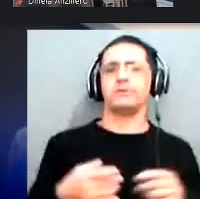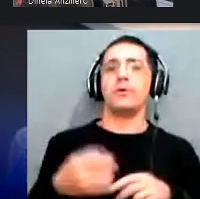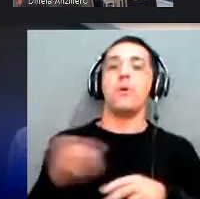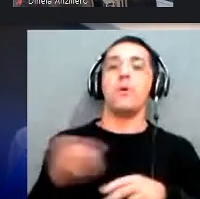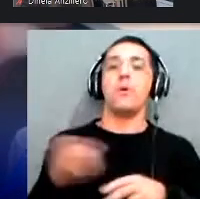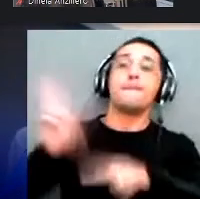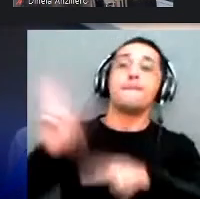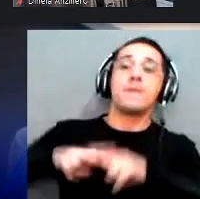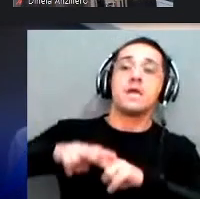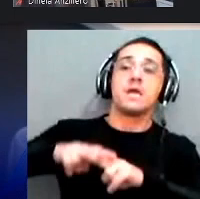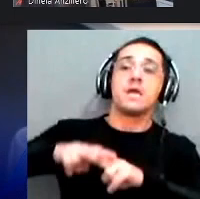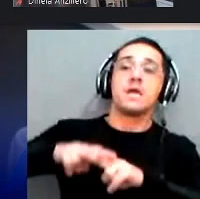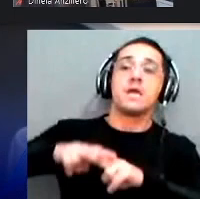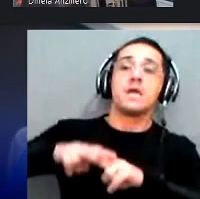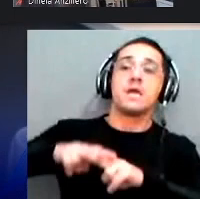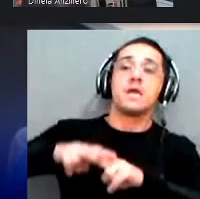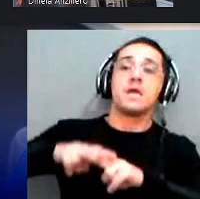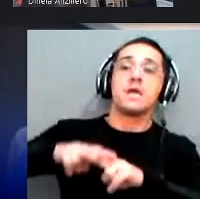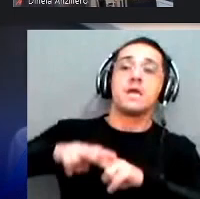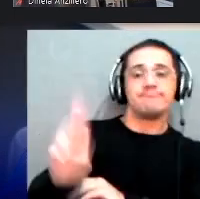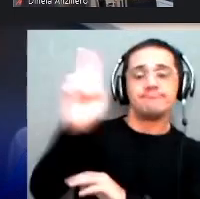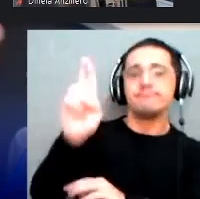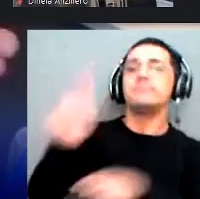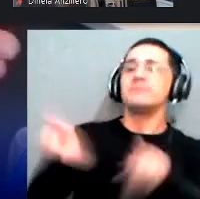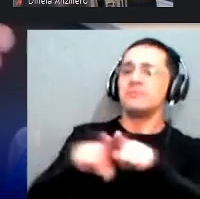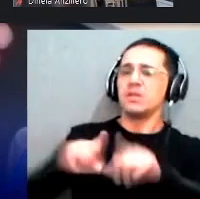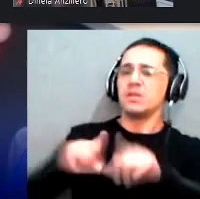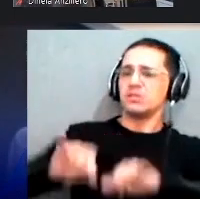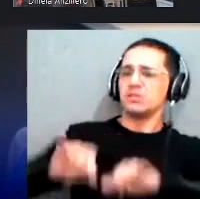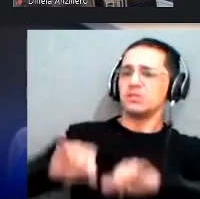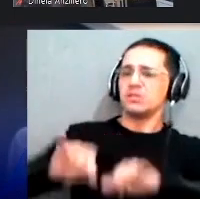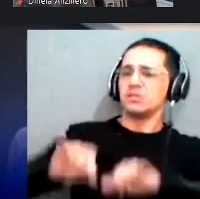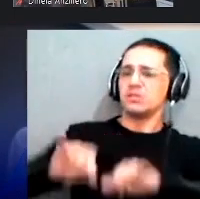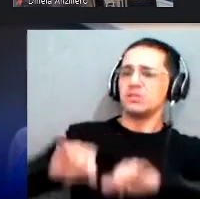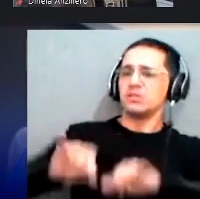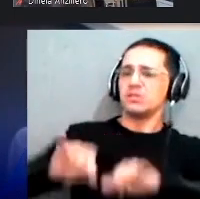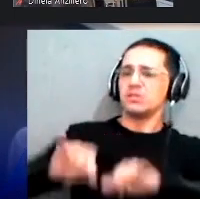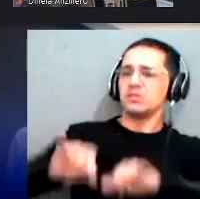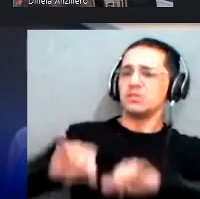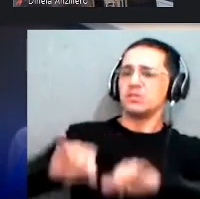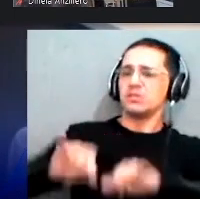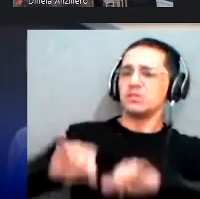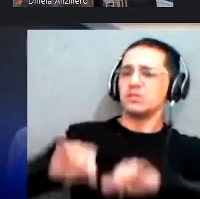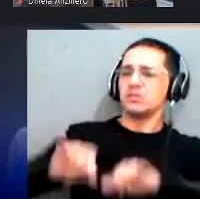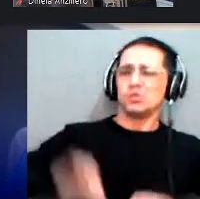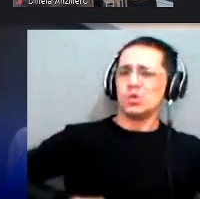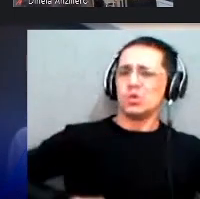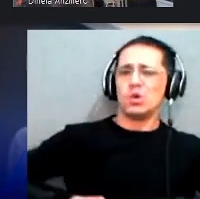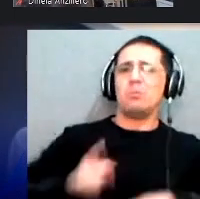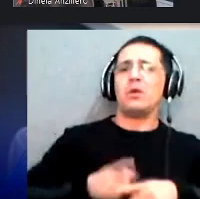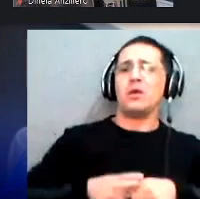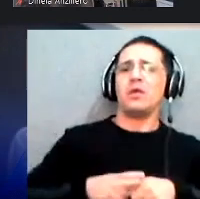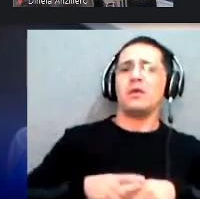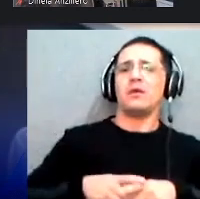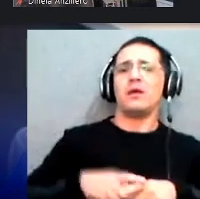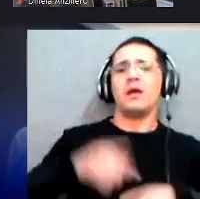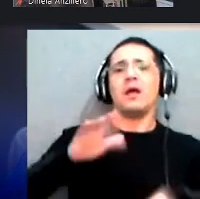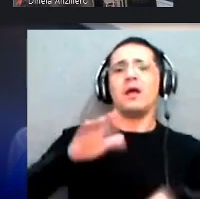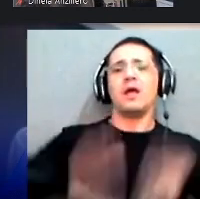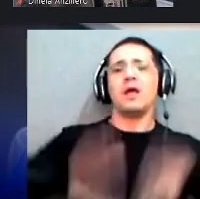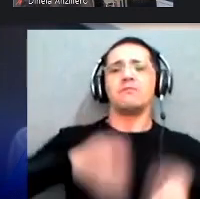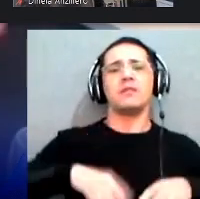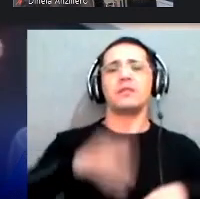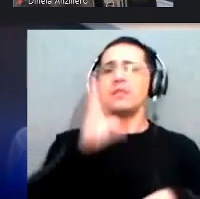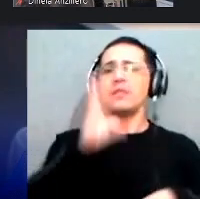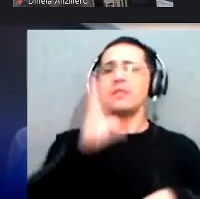sentido daquele processo. Não é justiça novamente para o réu, porque daqui a um pouco passou tanto tempo, ele merecia ser punido, mas na hora da punição